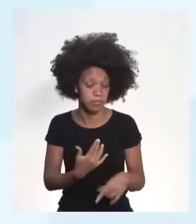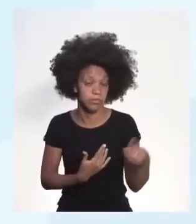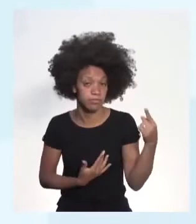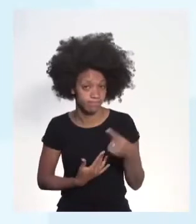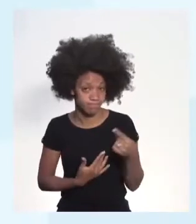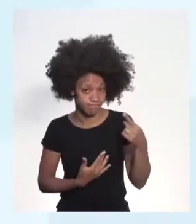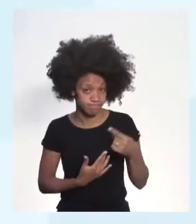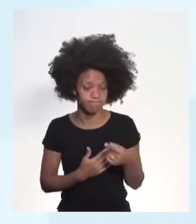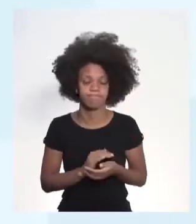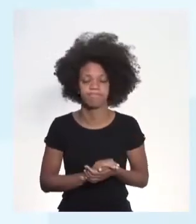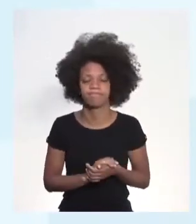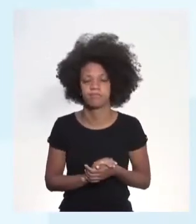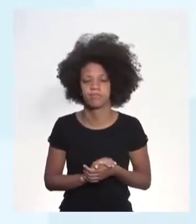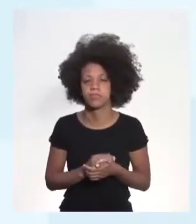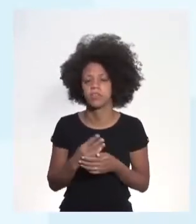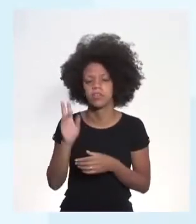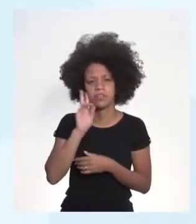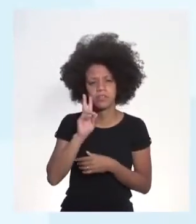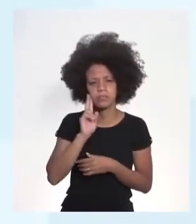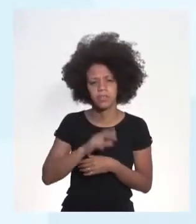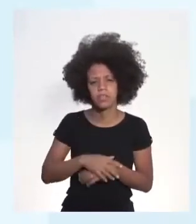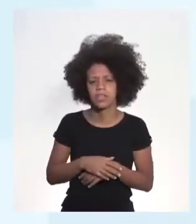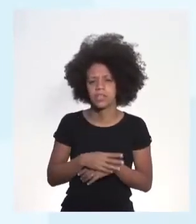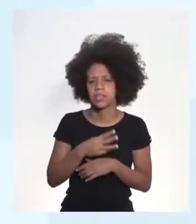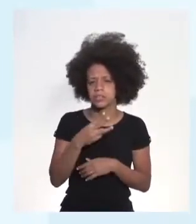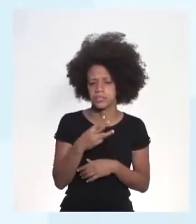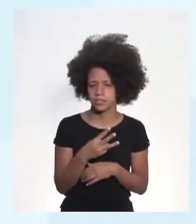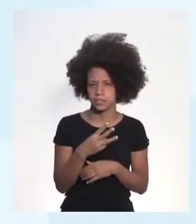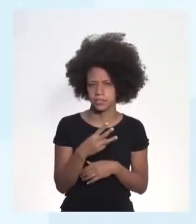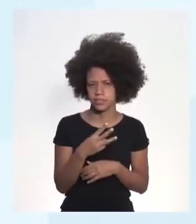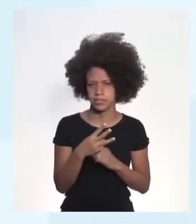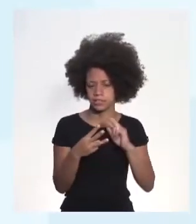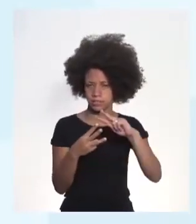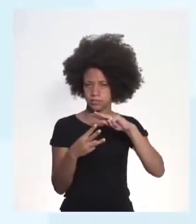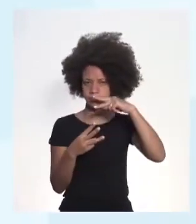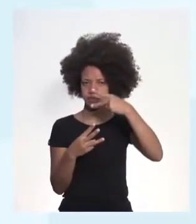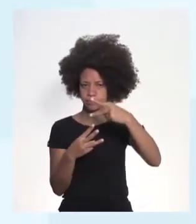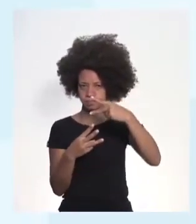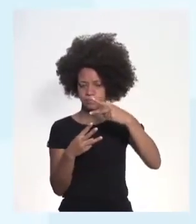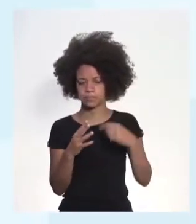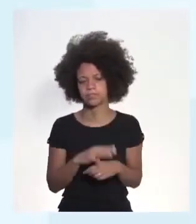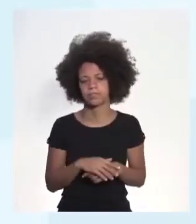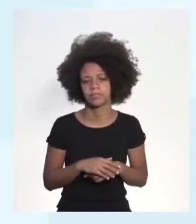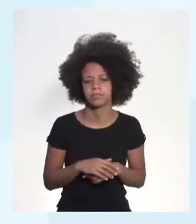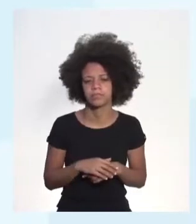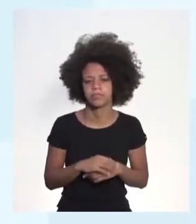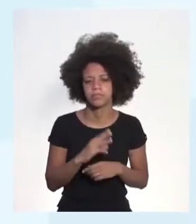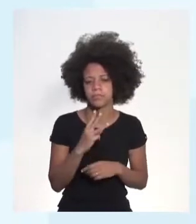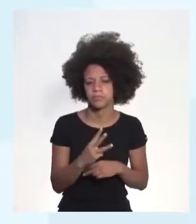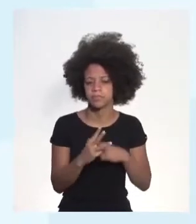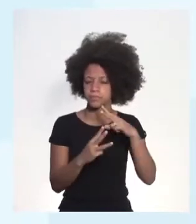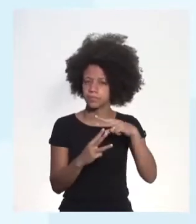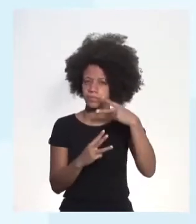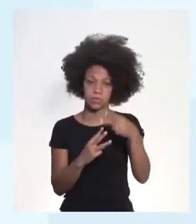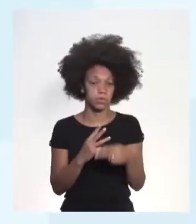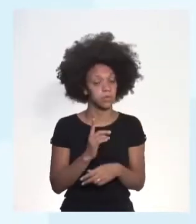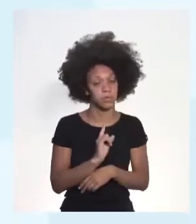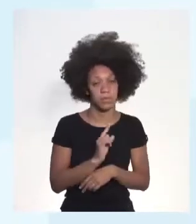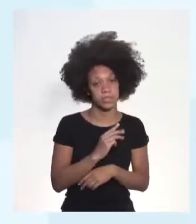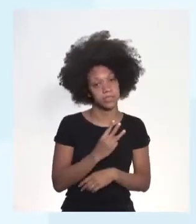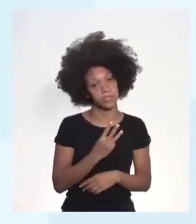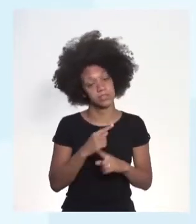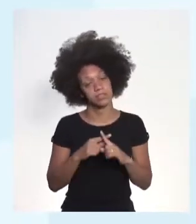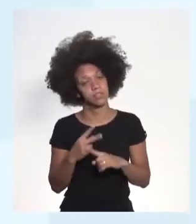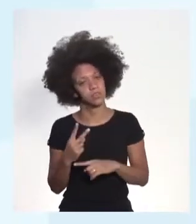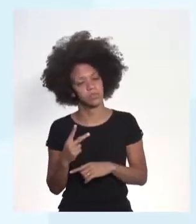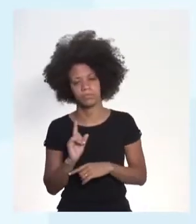primeiro né Lembrando que 3 elevado ao quadrado três elevado ao quadrado não é três vezes dois